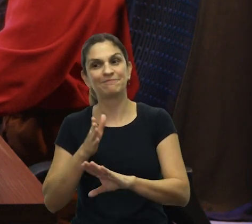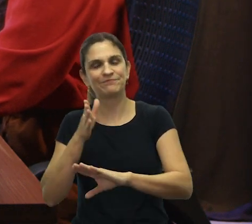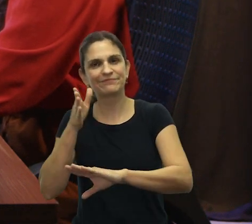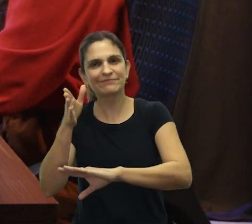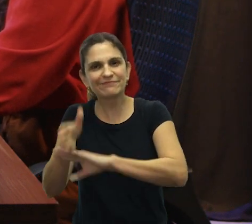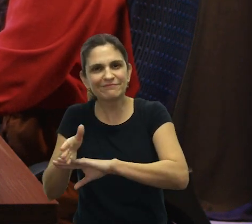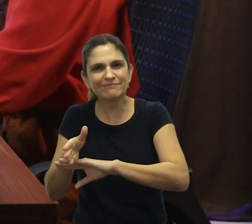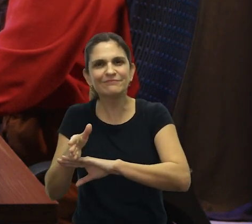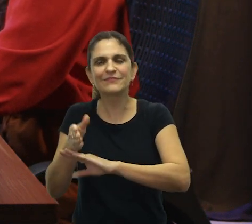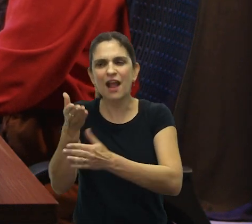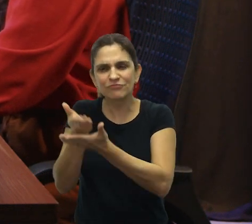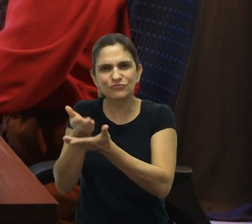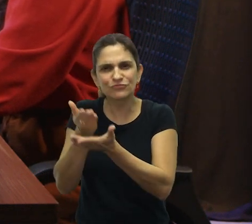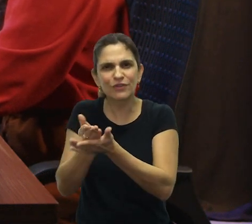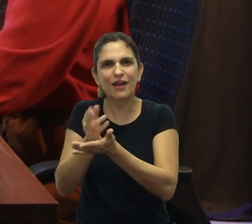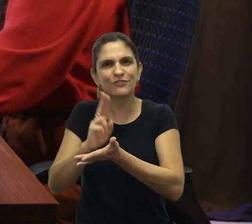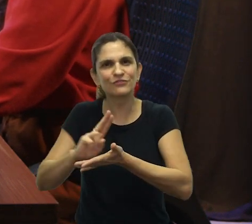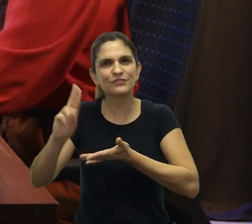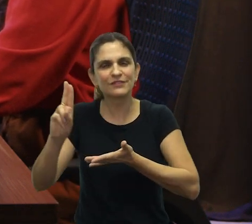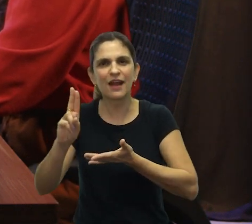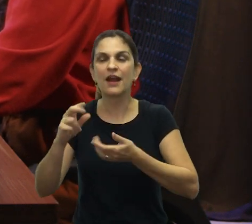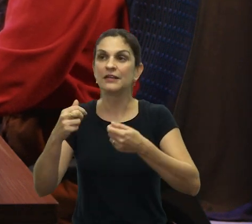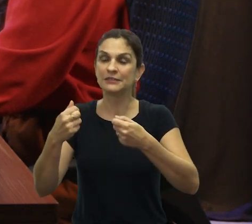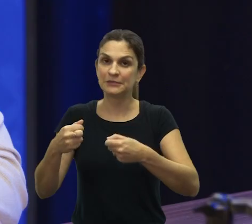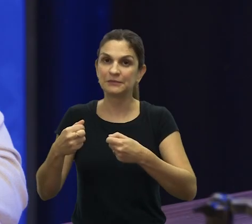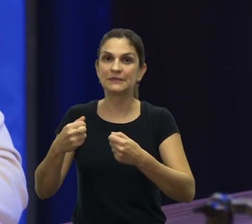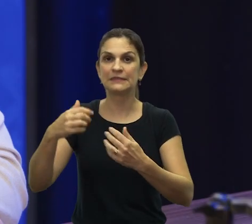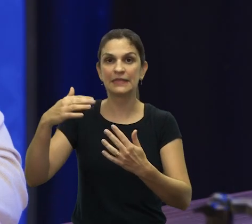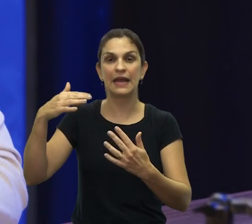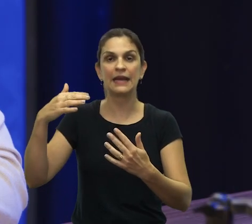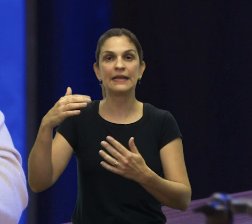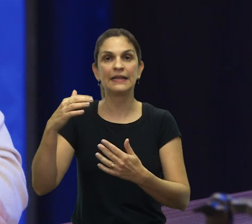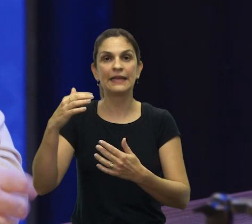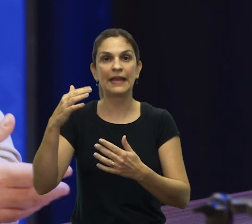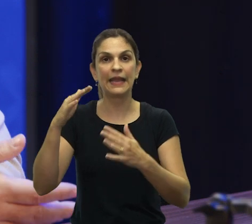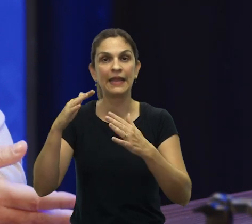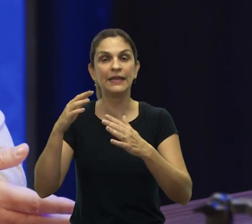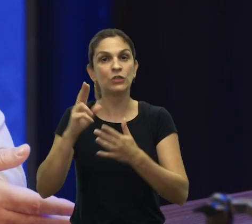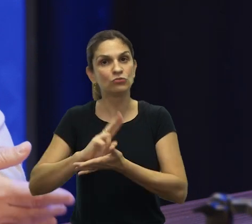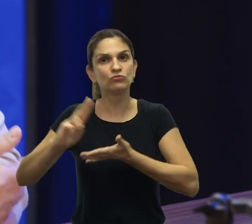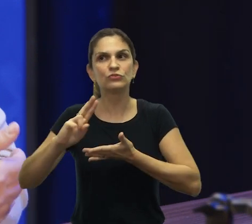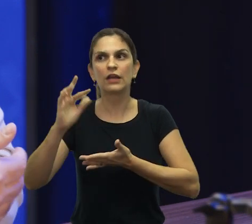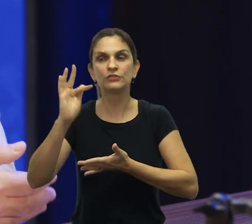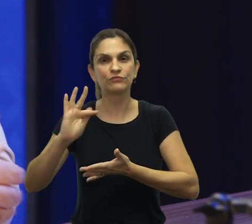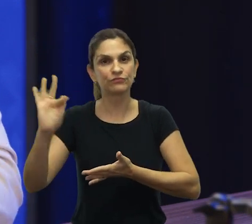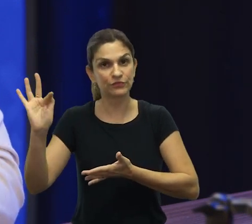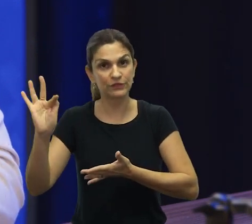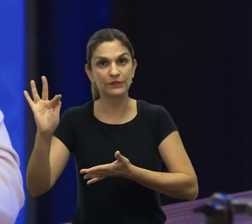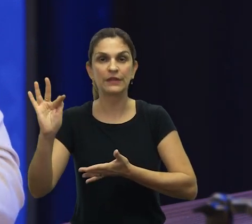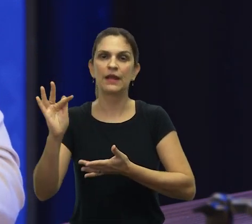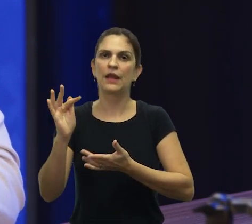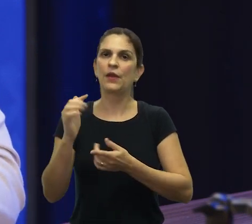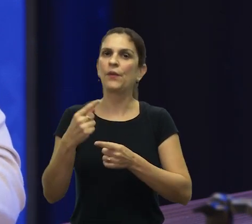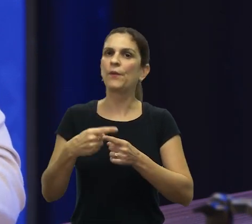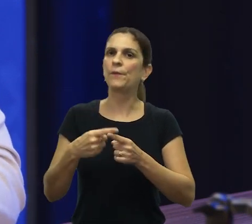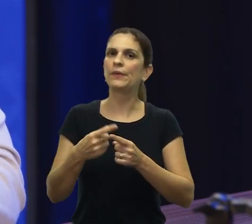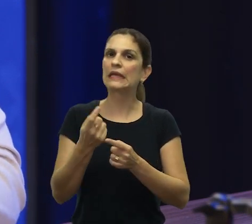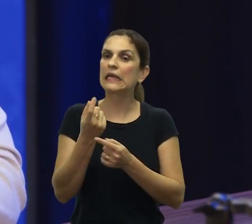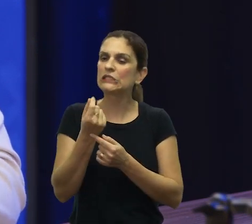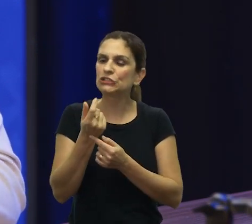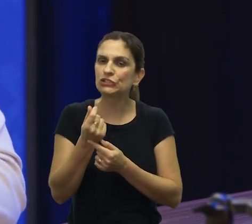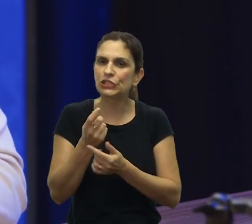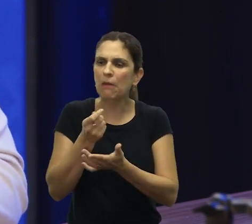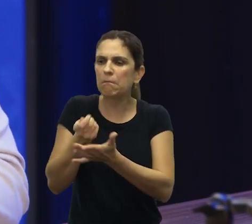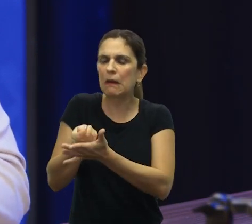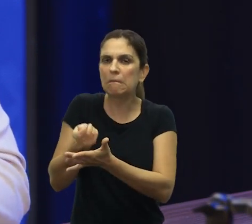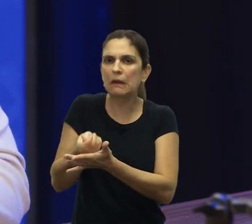gente tem uma condição que a gente vai ter que passar numa federal para poder, porque a gente não vai ter uma condição econômica nesse momento de fazer